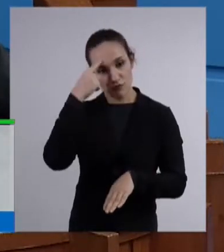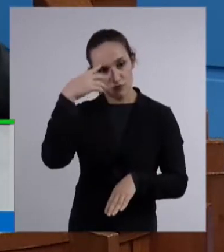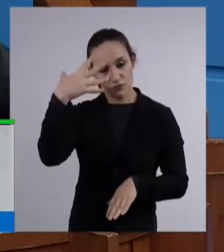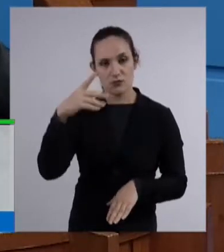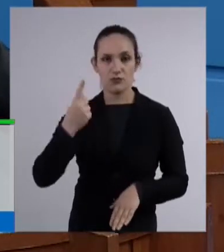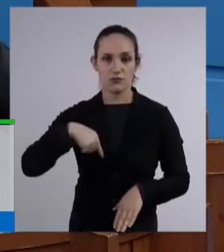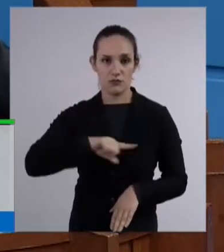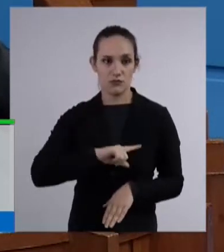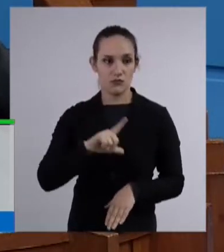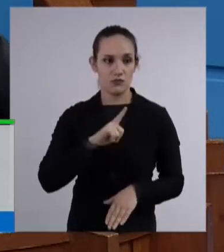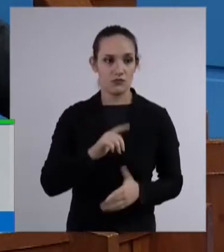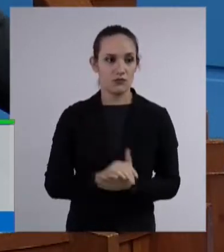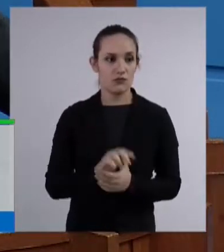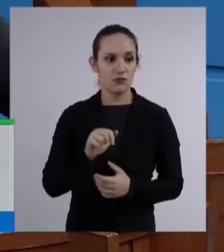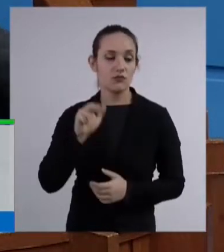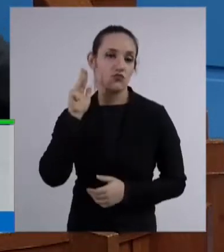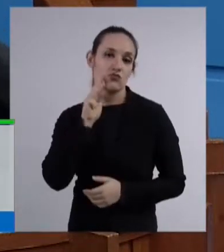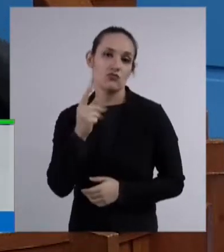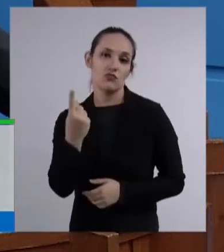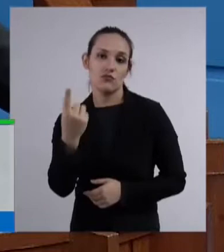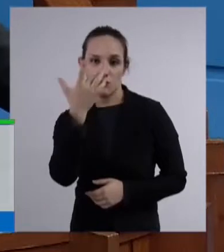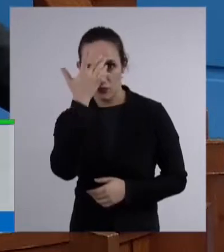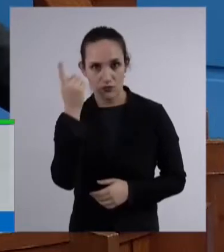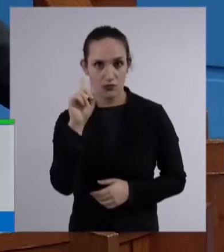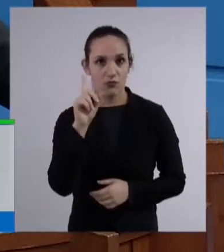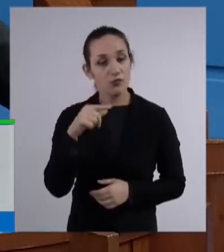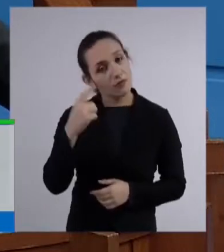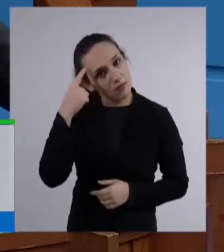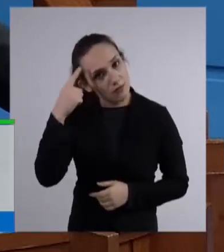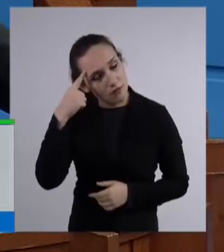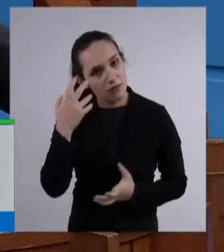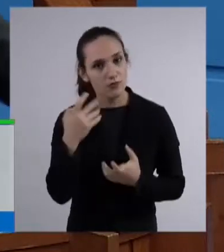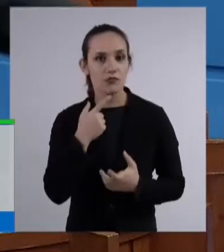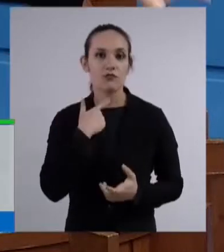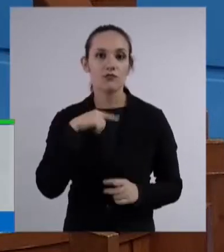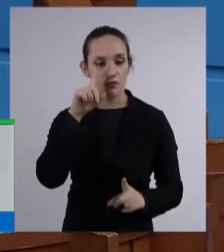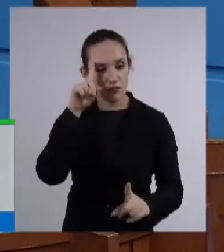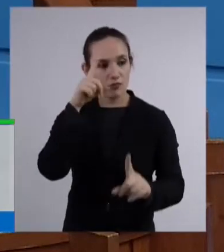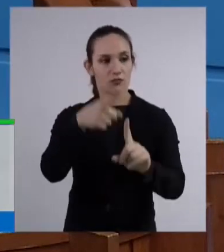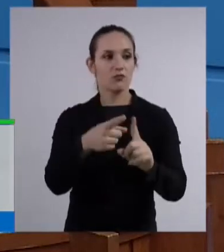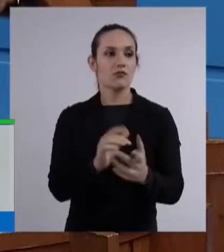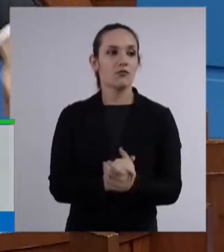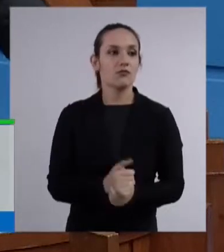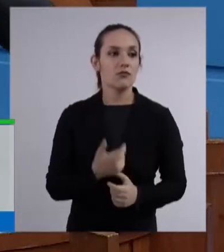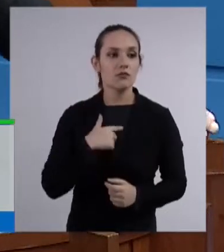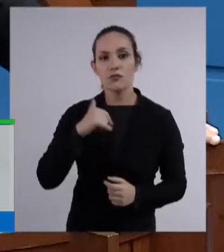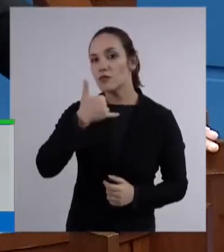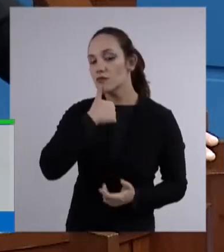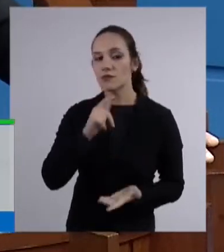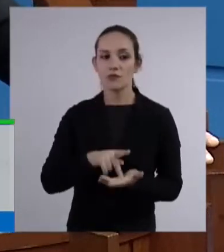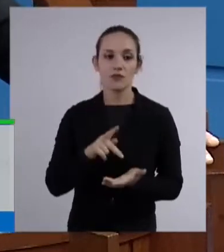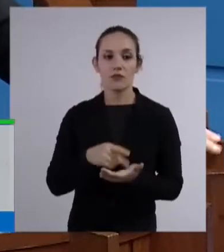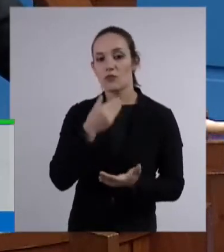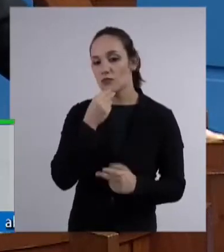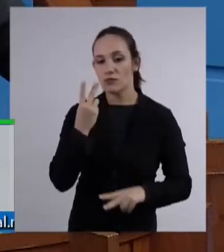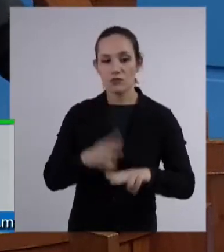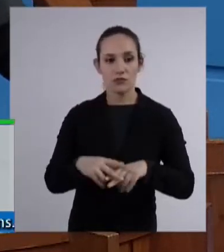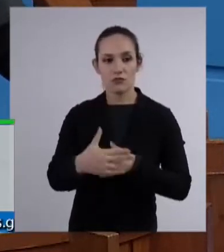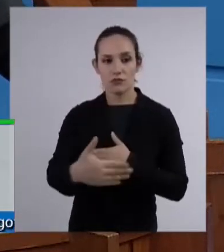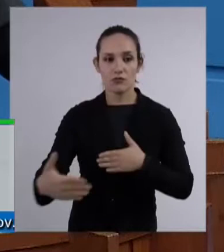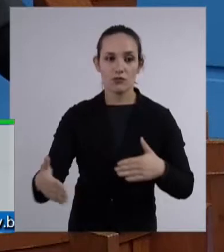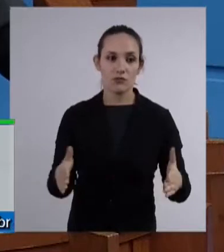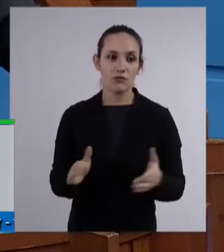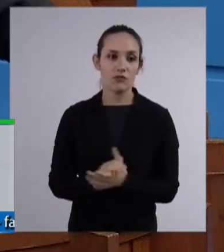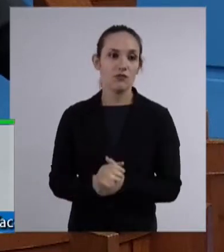ideia. Não é o Lula, não é uma pessoa. Lamentamos que ele esteja lá trancado numa sala nesse momento, sem